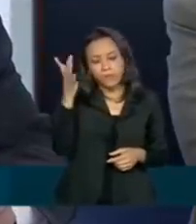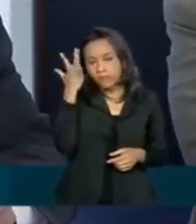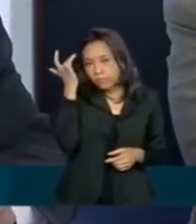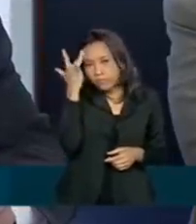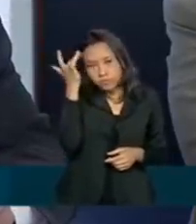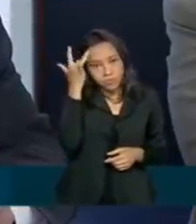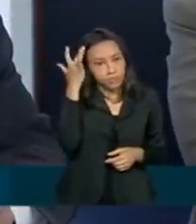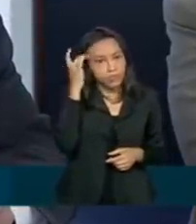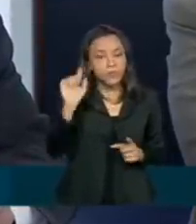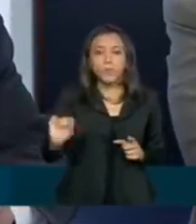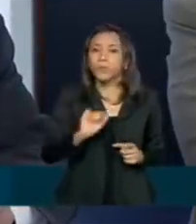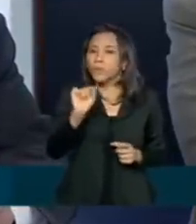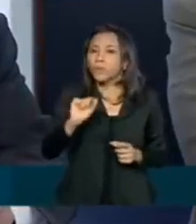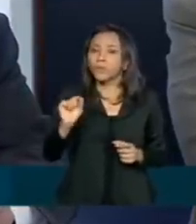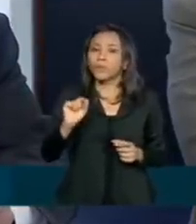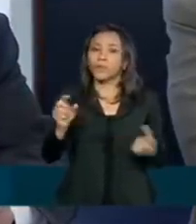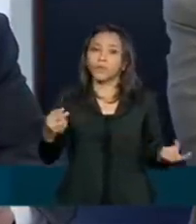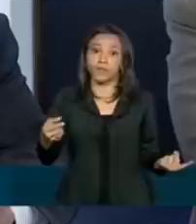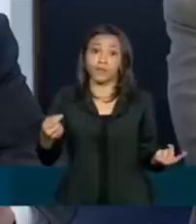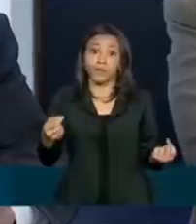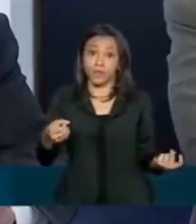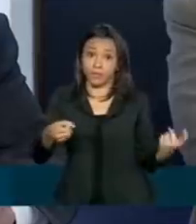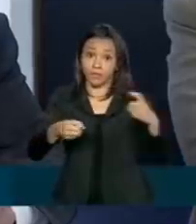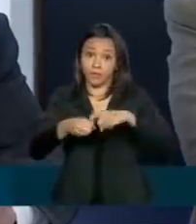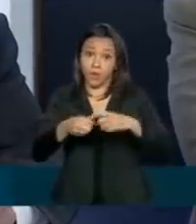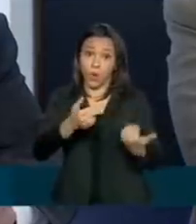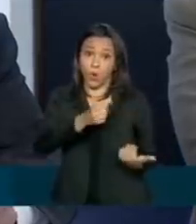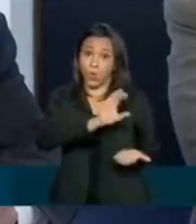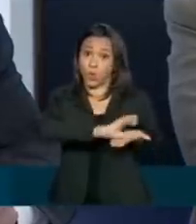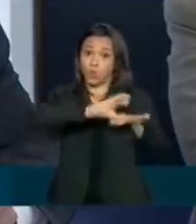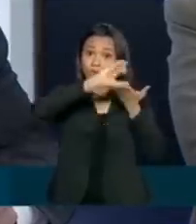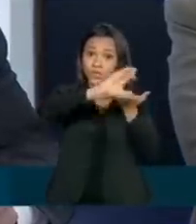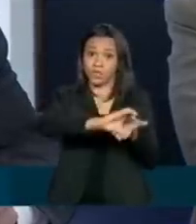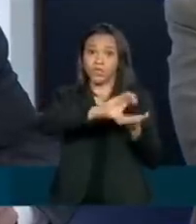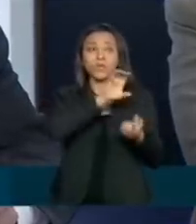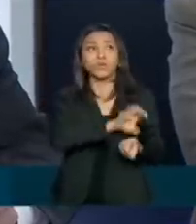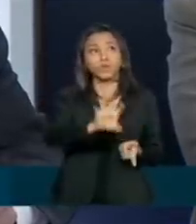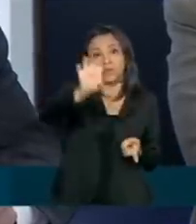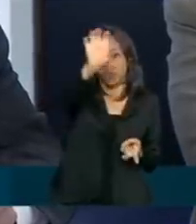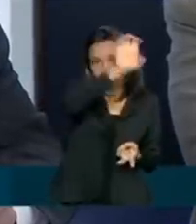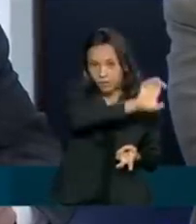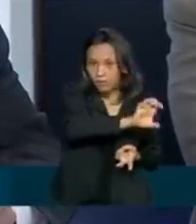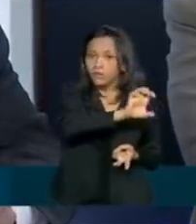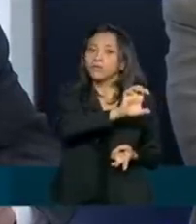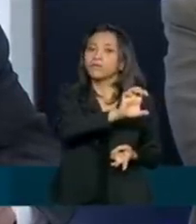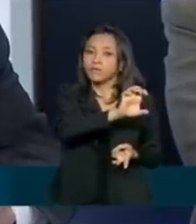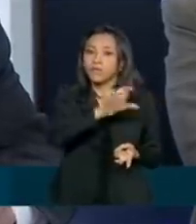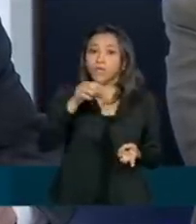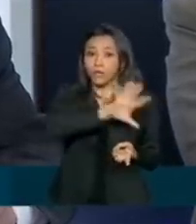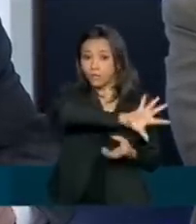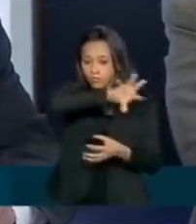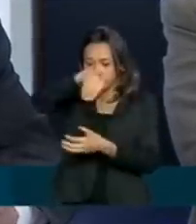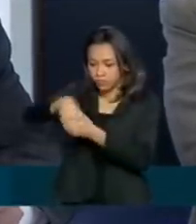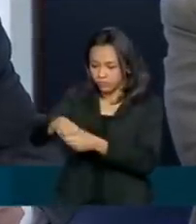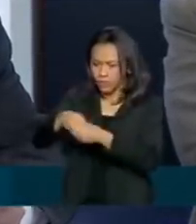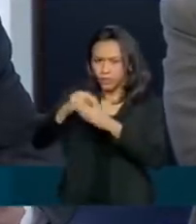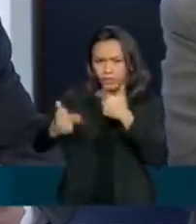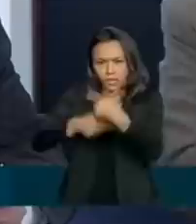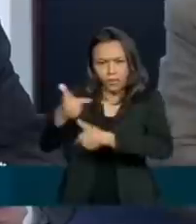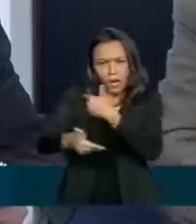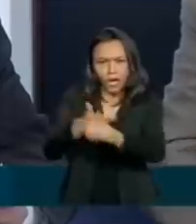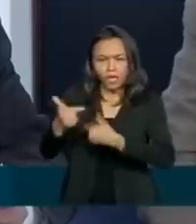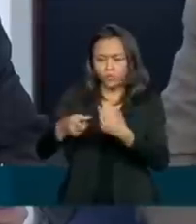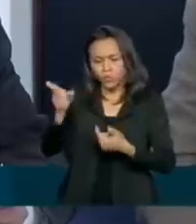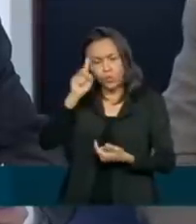o Conselho de Secretários de Estado, o CONAS, e o de municípios, que é o CONASEMES. Nós trabalhamos juntos, falamos todos